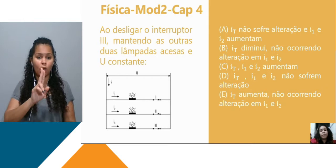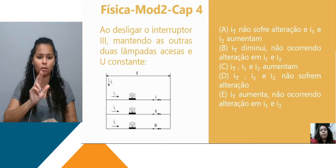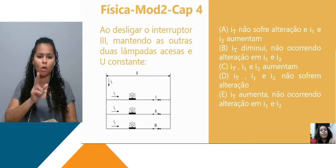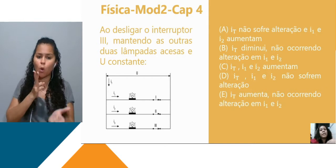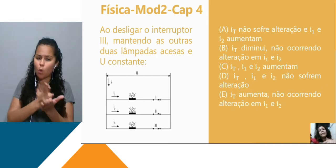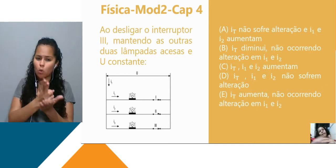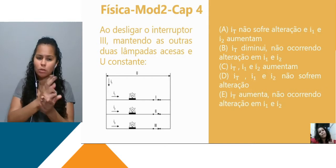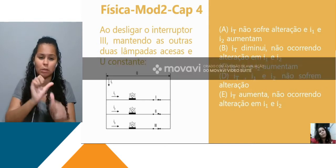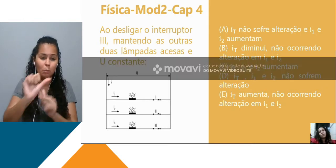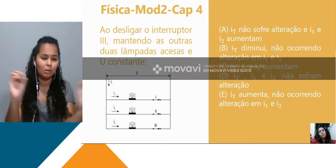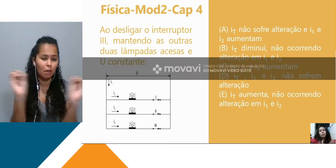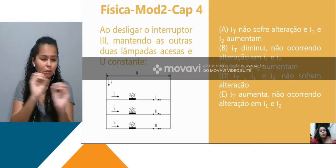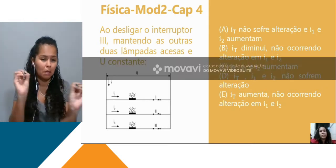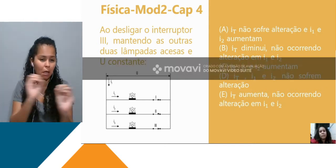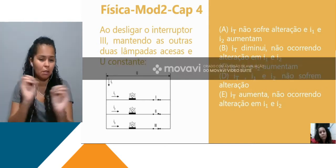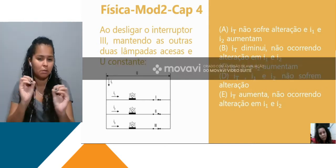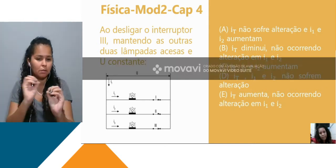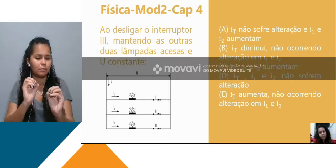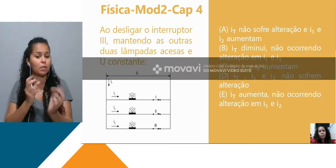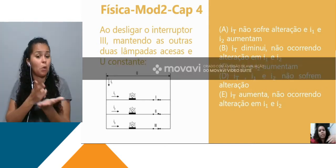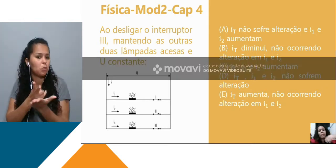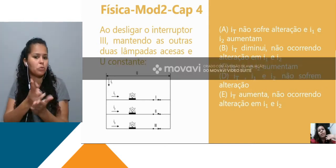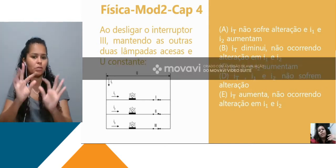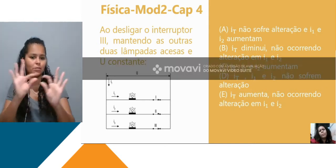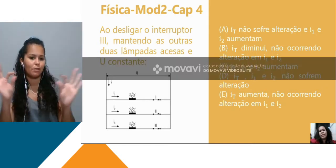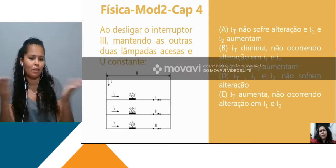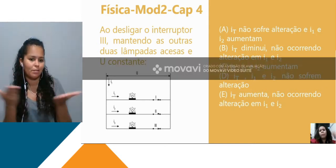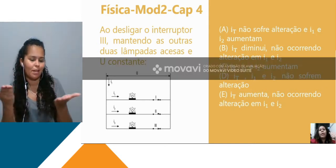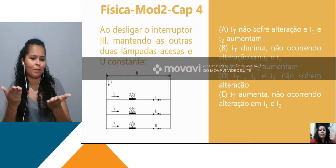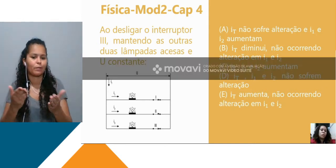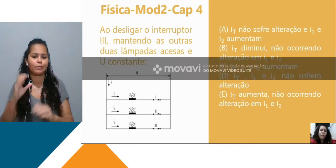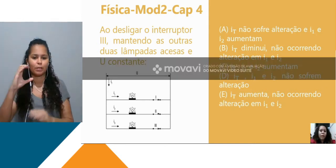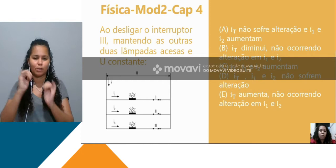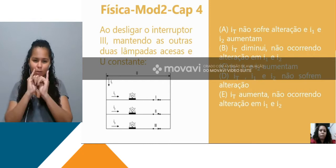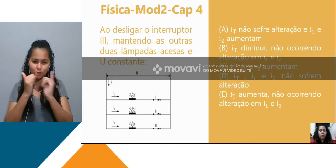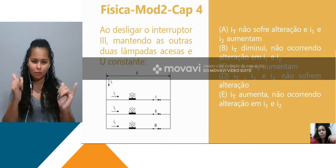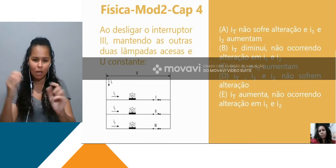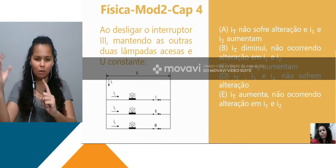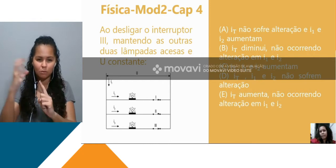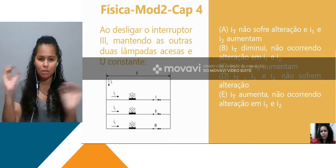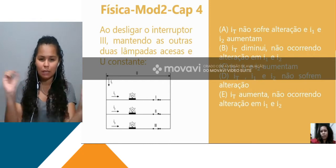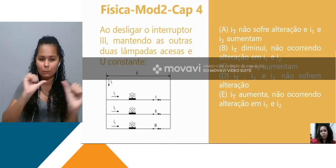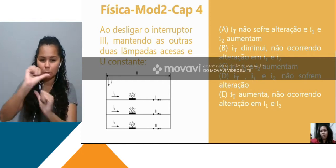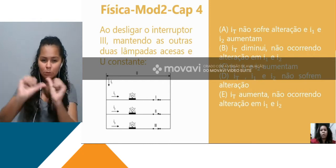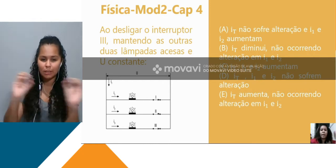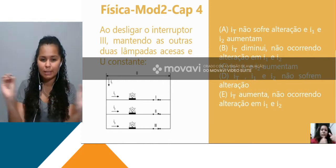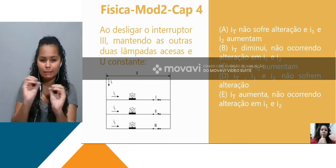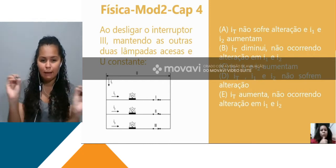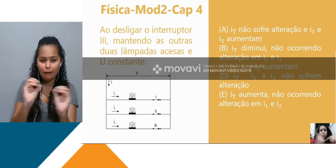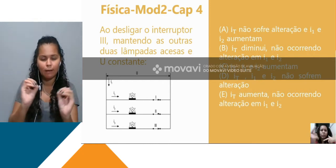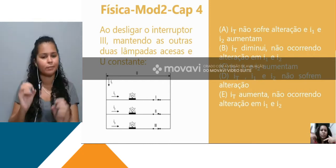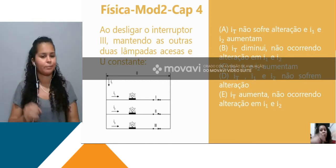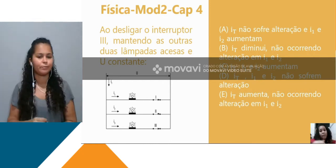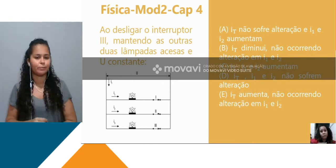mudar. E aí, as opções são a continuação dessa frase. Então, seria, por exemplo, corrente total não sofre alteração e